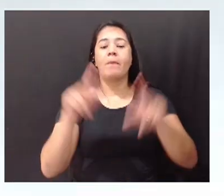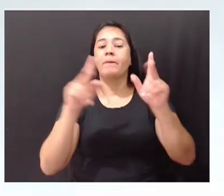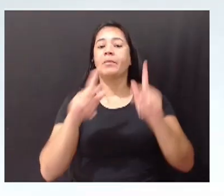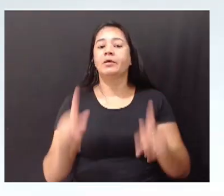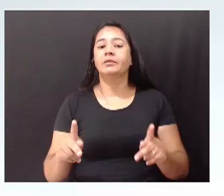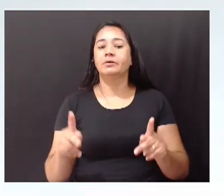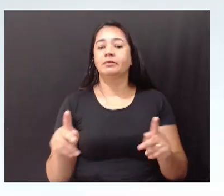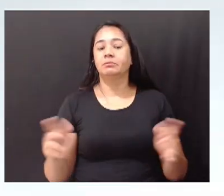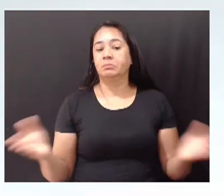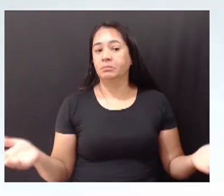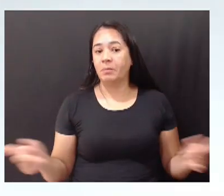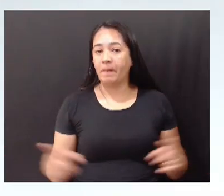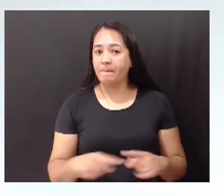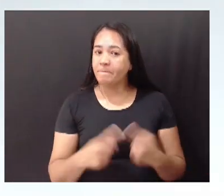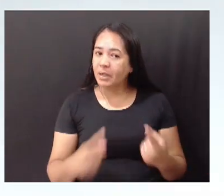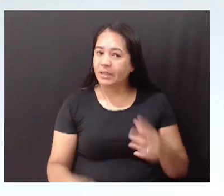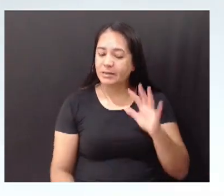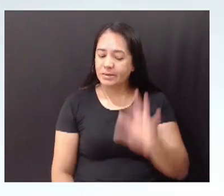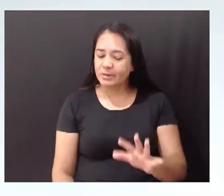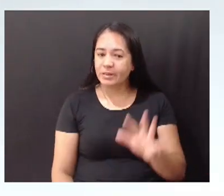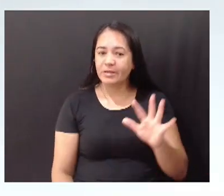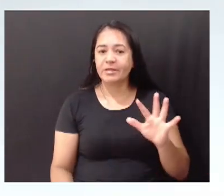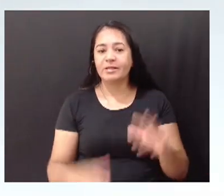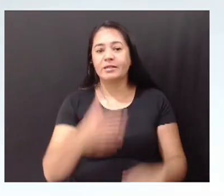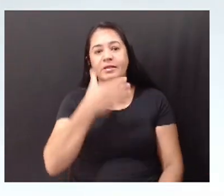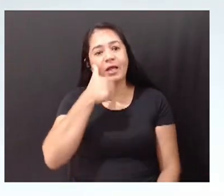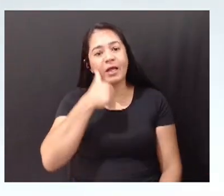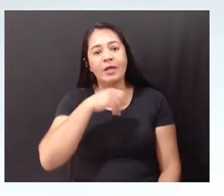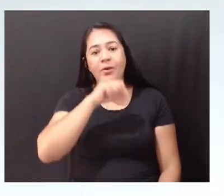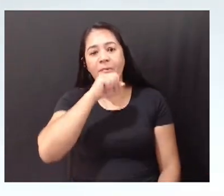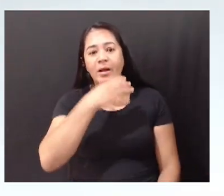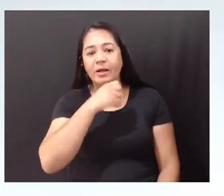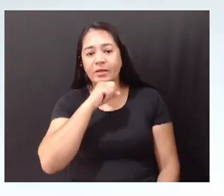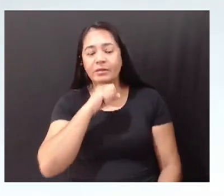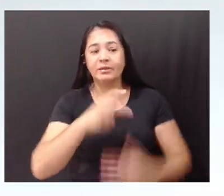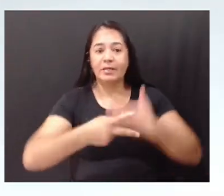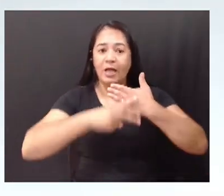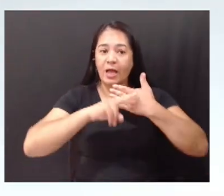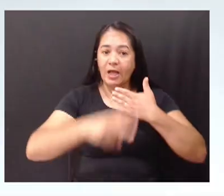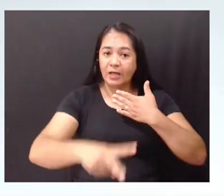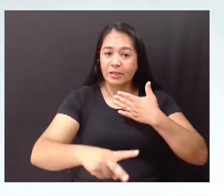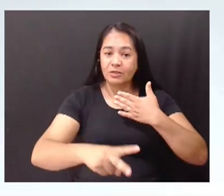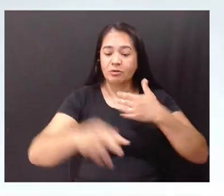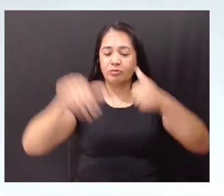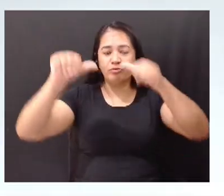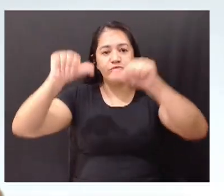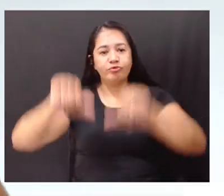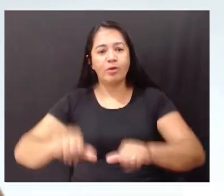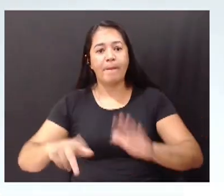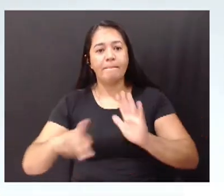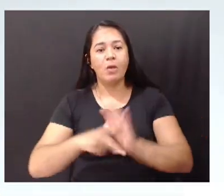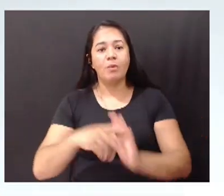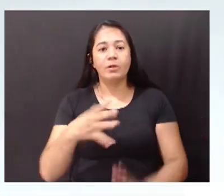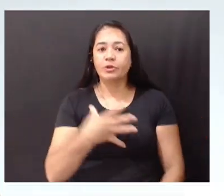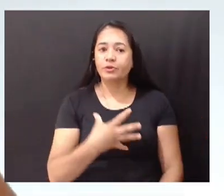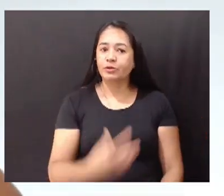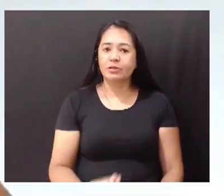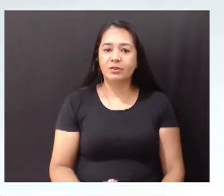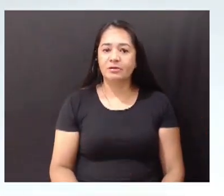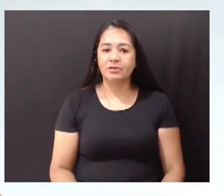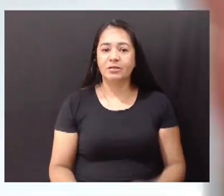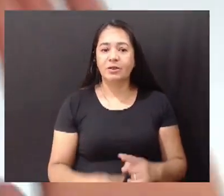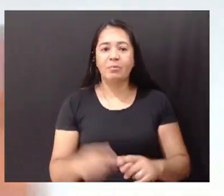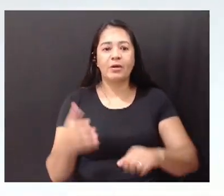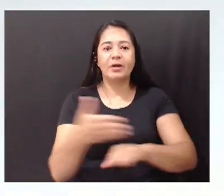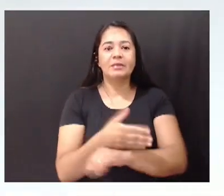Só que aí esses pais não conseguem ter essa percepção de consequências destrutivas que esses filhos vão ter quando não tem esse acesso. Então, ali